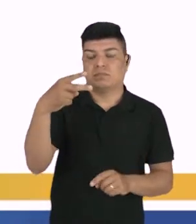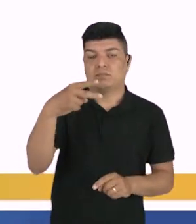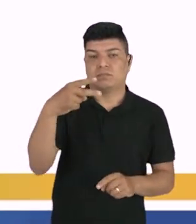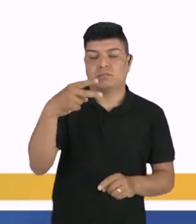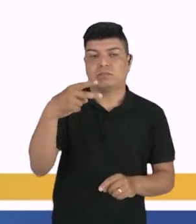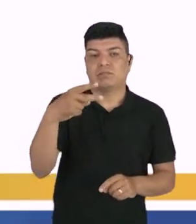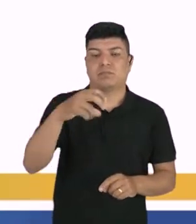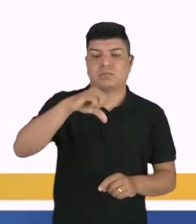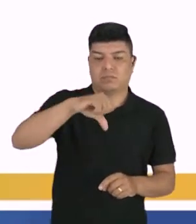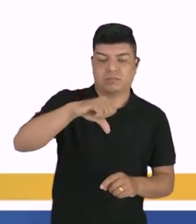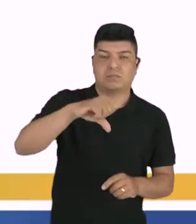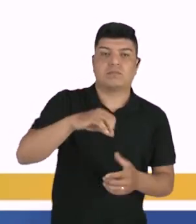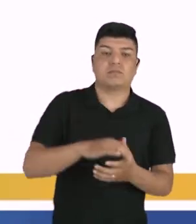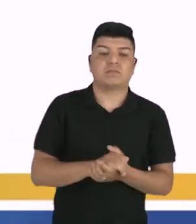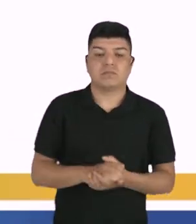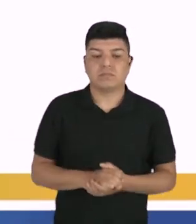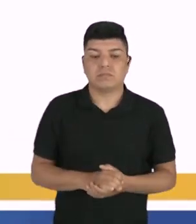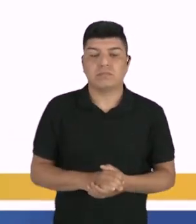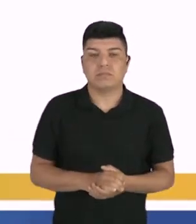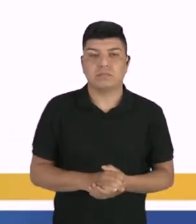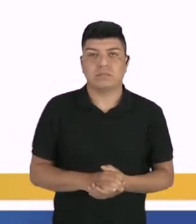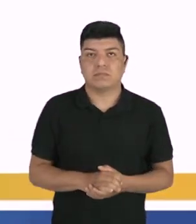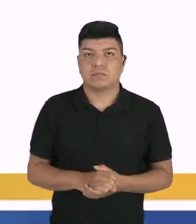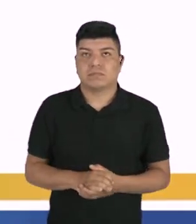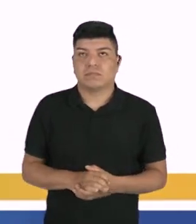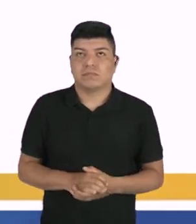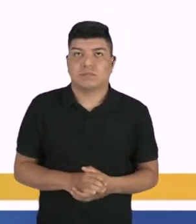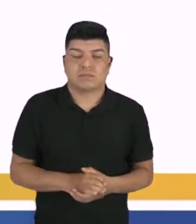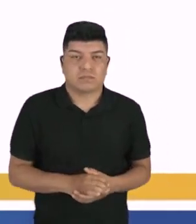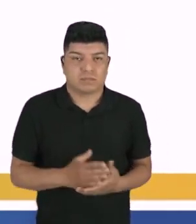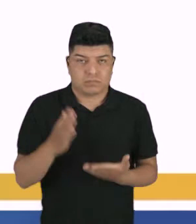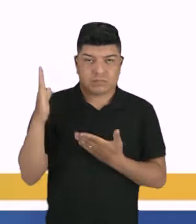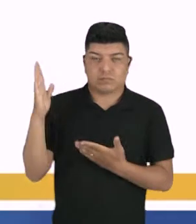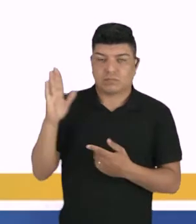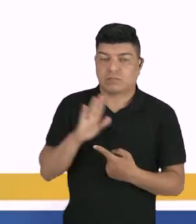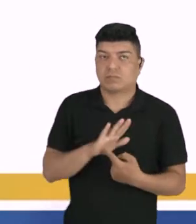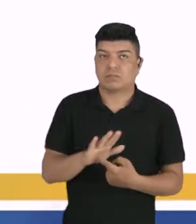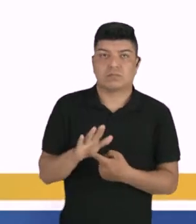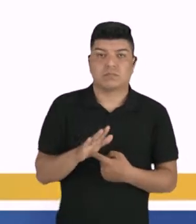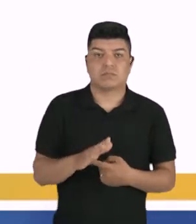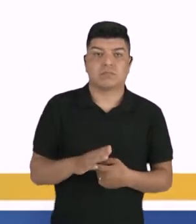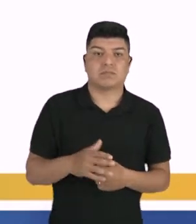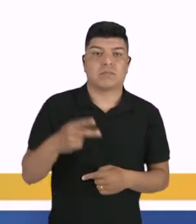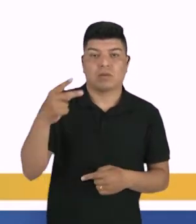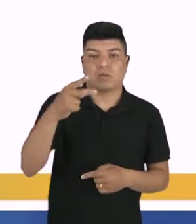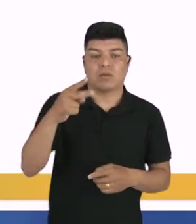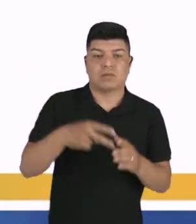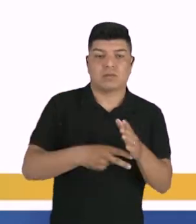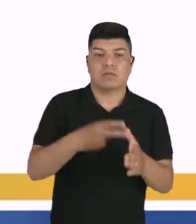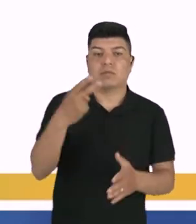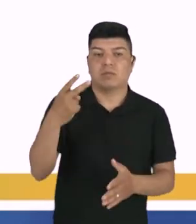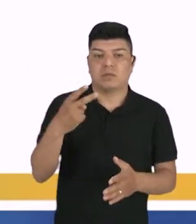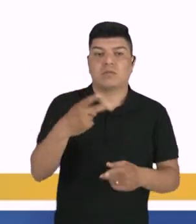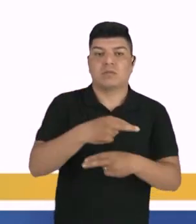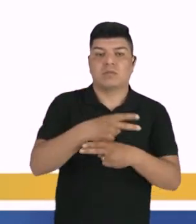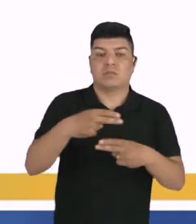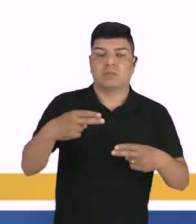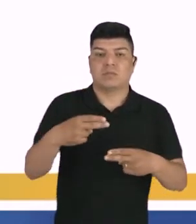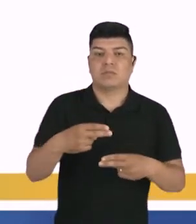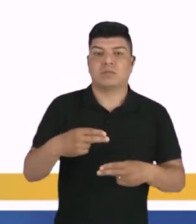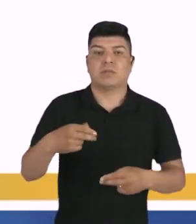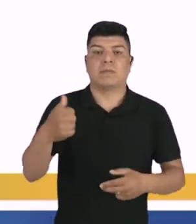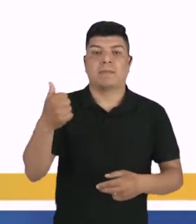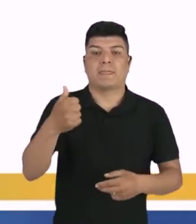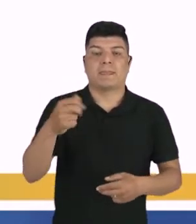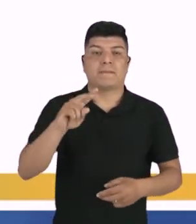o 9. Então esse corinho que eu falei para você, quadrado primeiro mais duas vezes o produto primeiro pelo